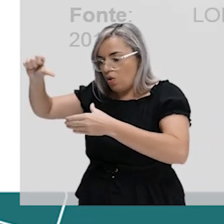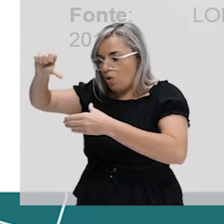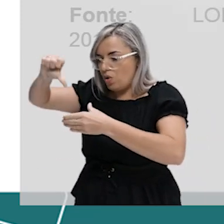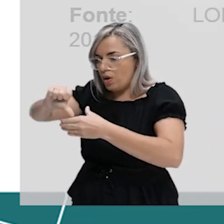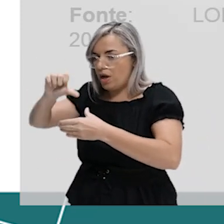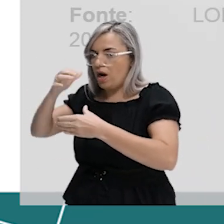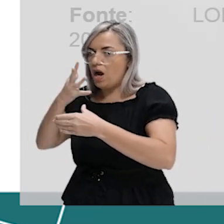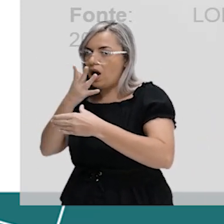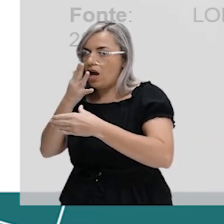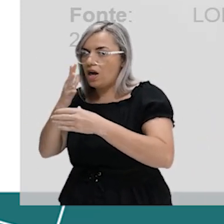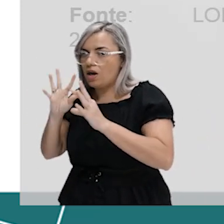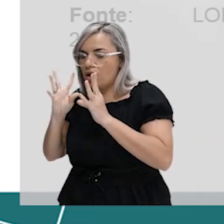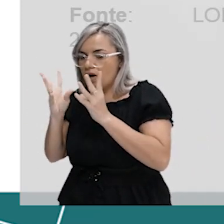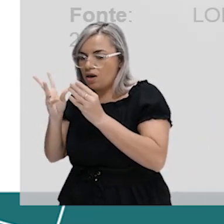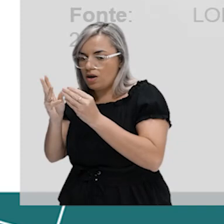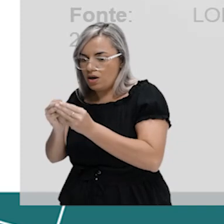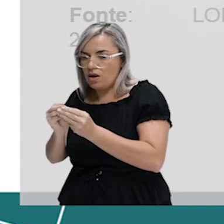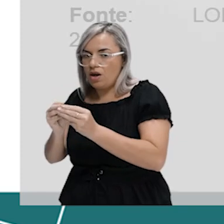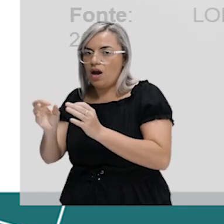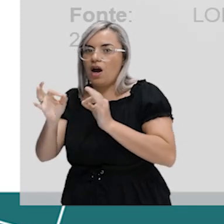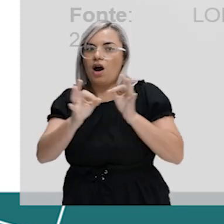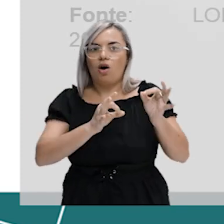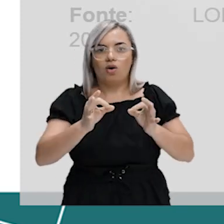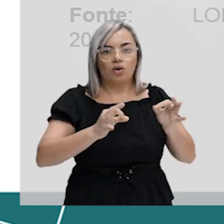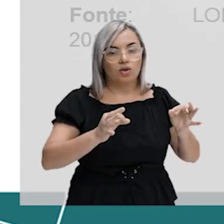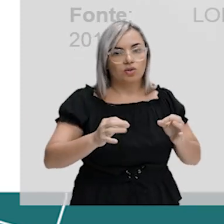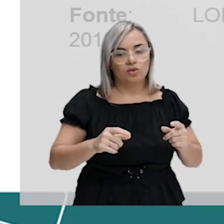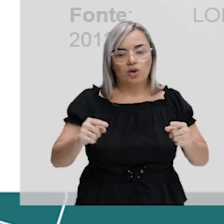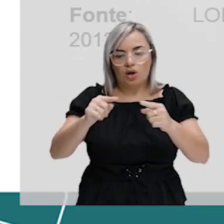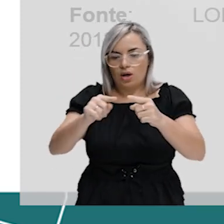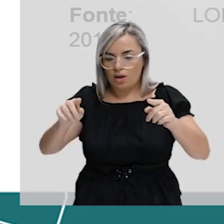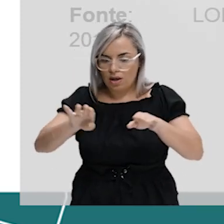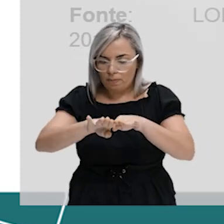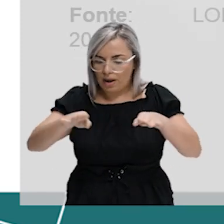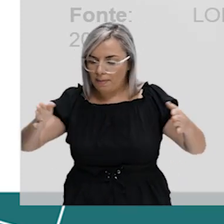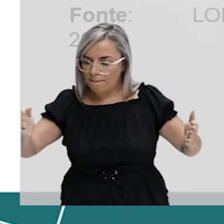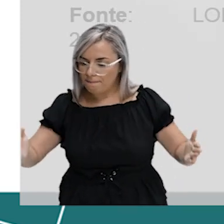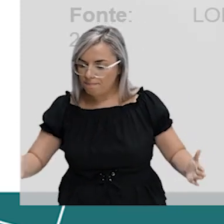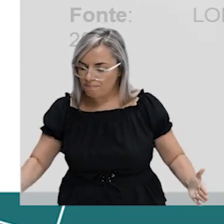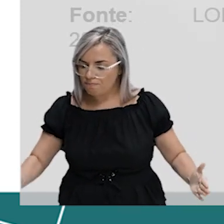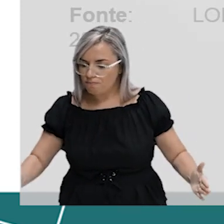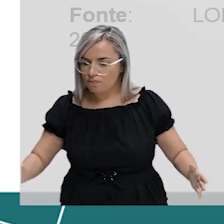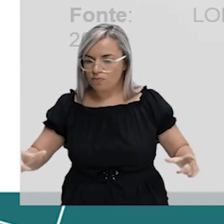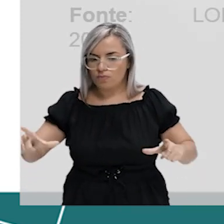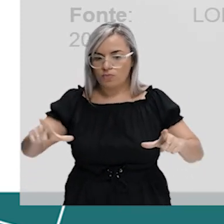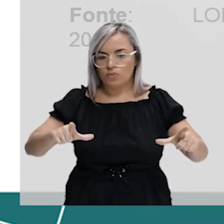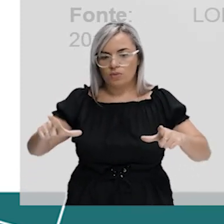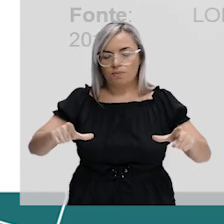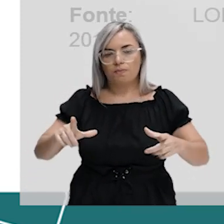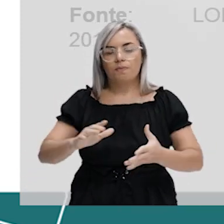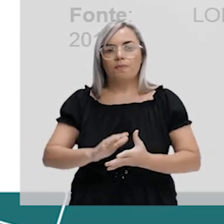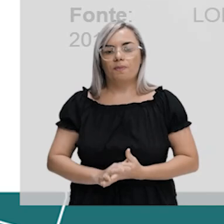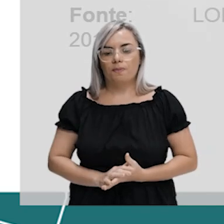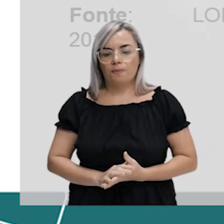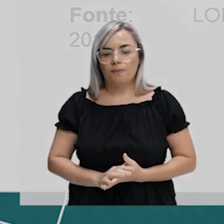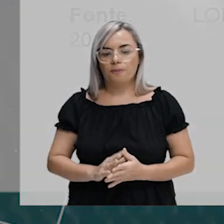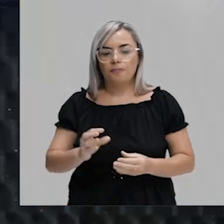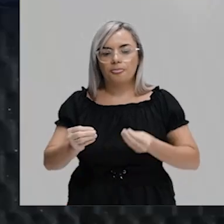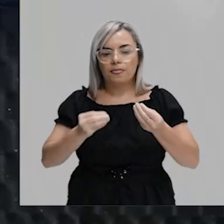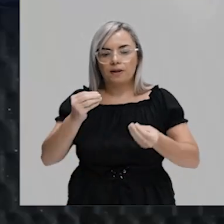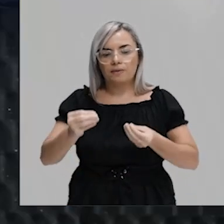o meu local de trabalho, né? Eu vou preparar, pessoal, a minha placa de gel de